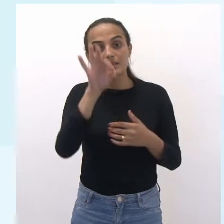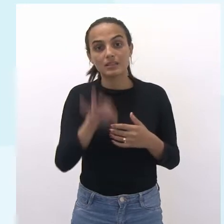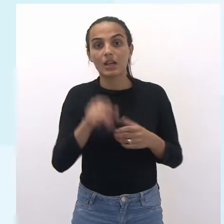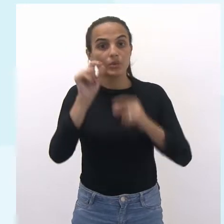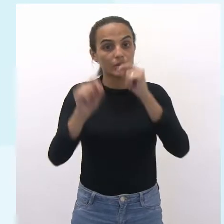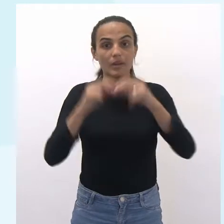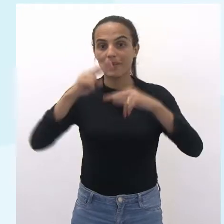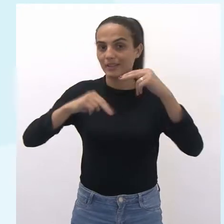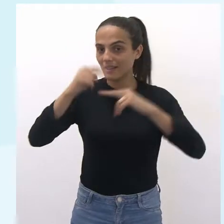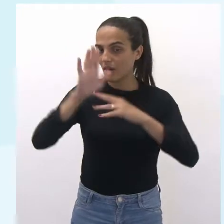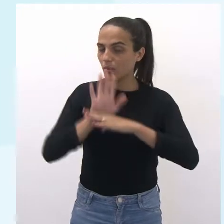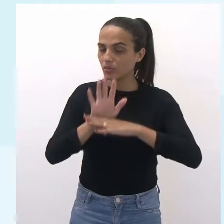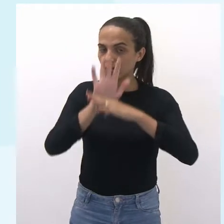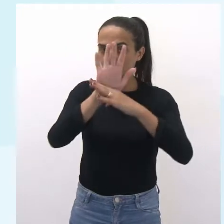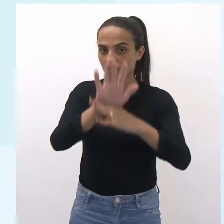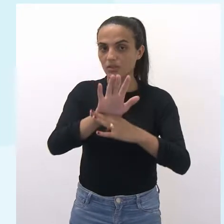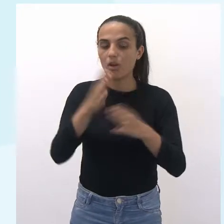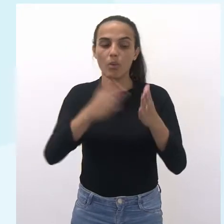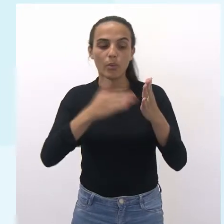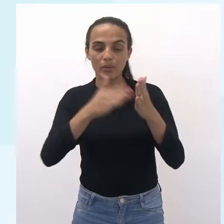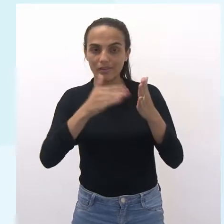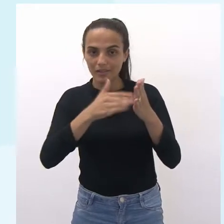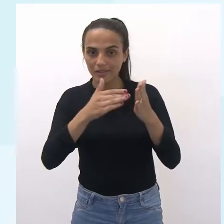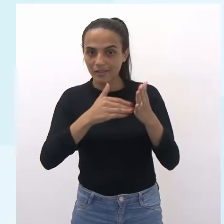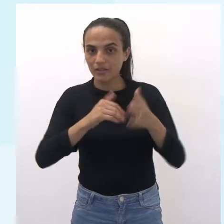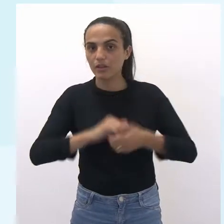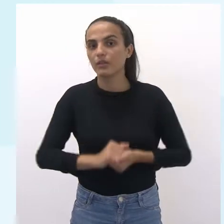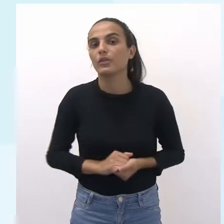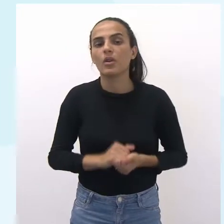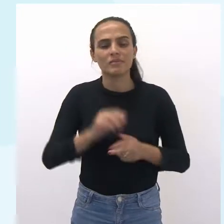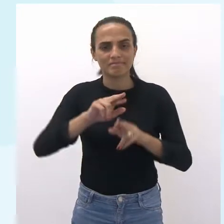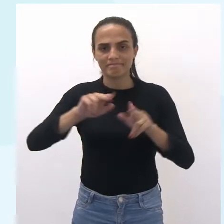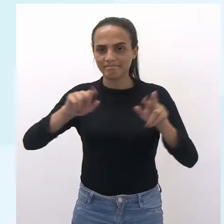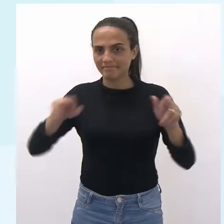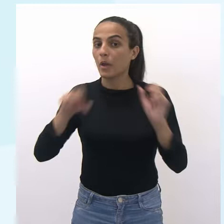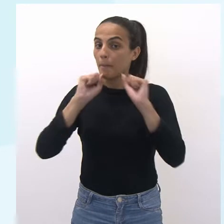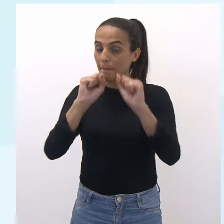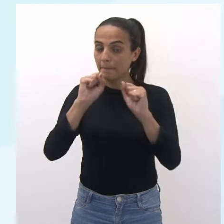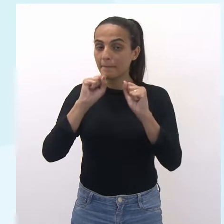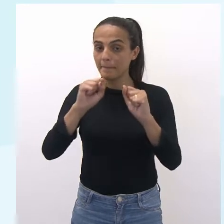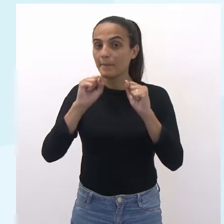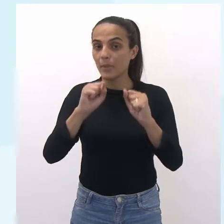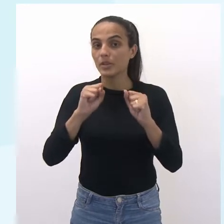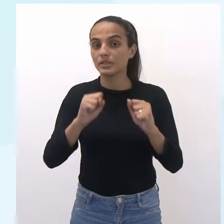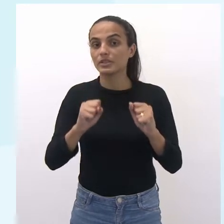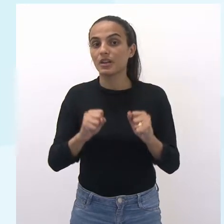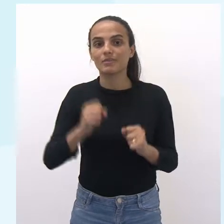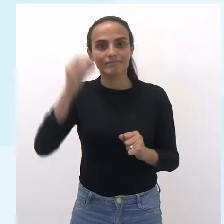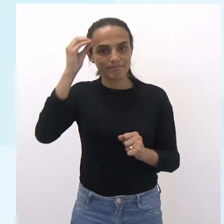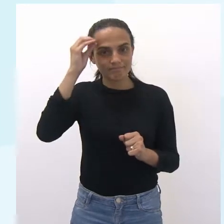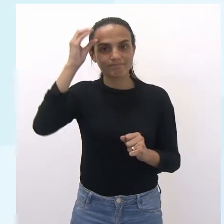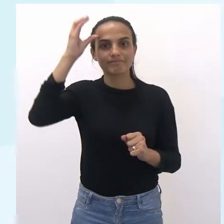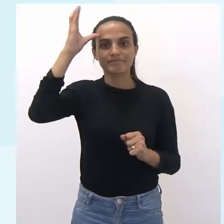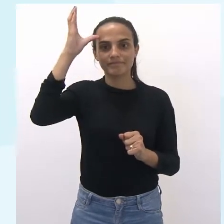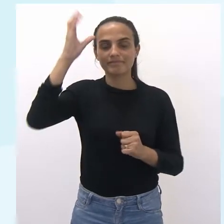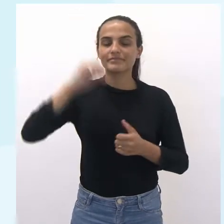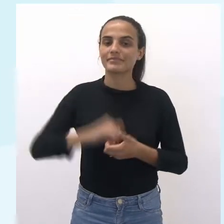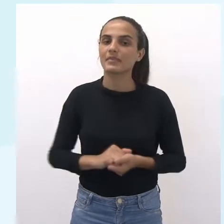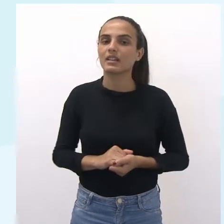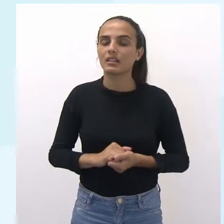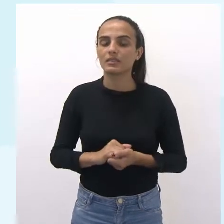de apoio, no livro didático, em outros recursos, ele pode aumentar a criticidade sobre